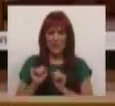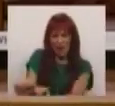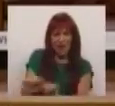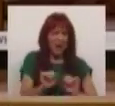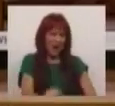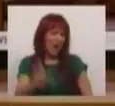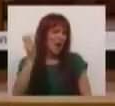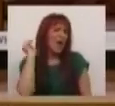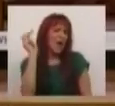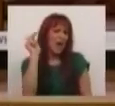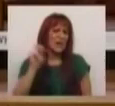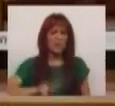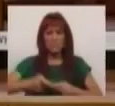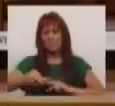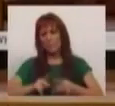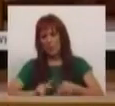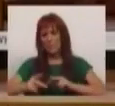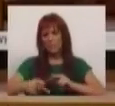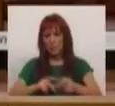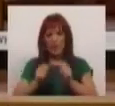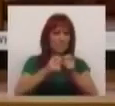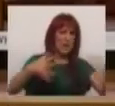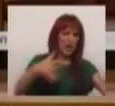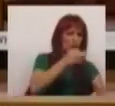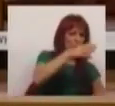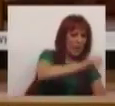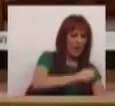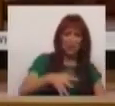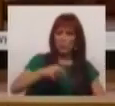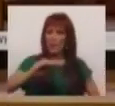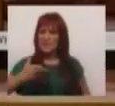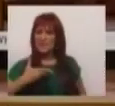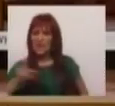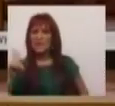há anos, alternadamente por maiorias do PS, do